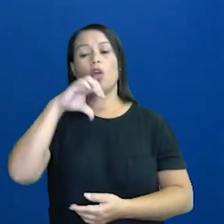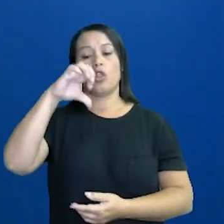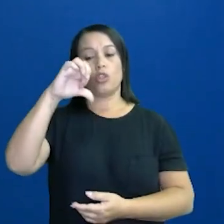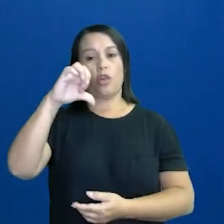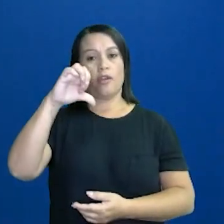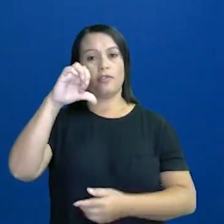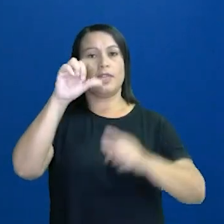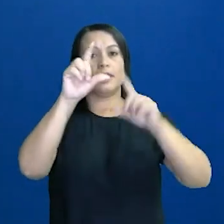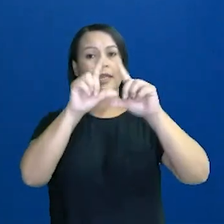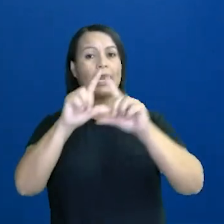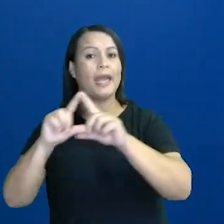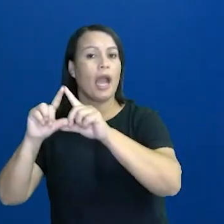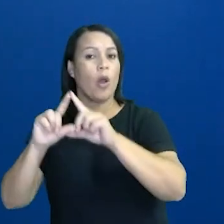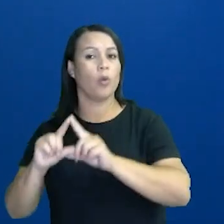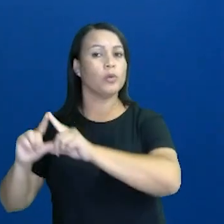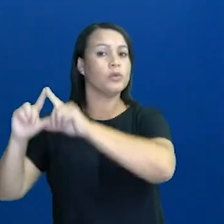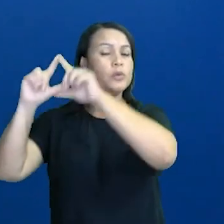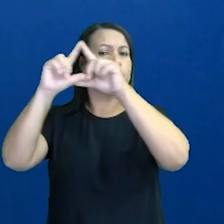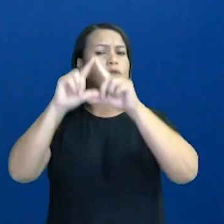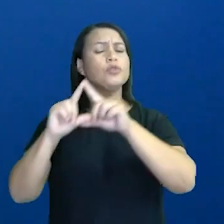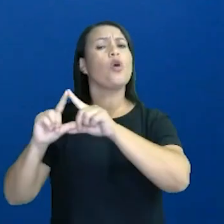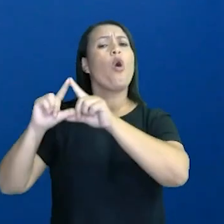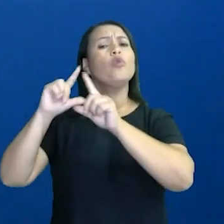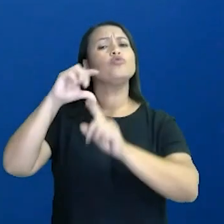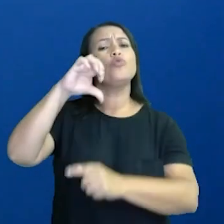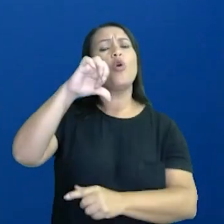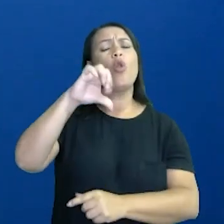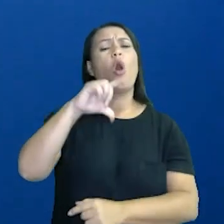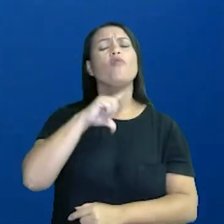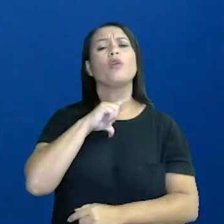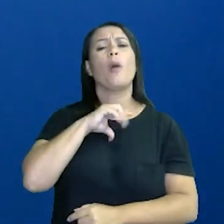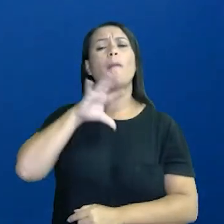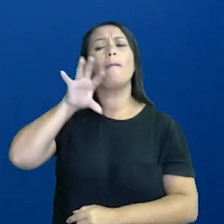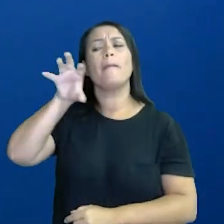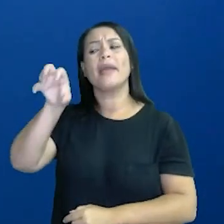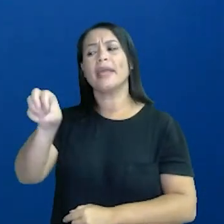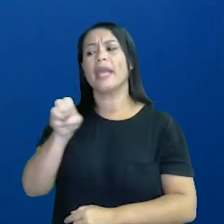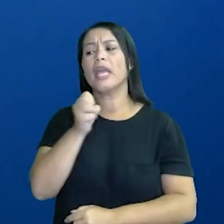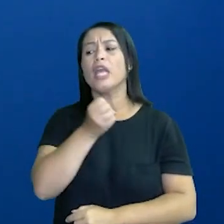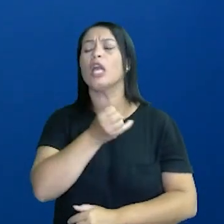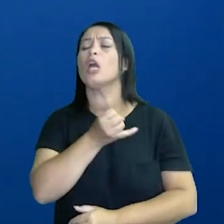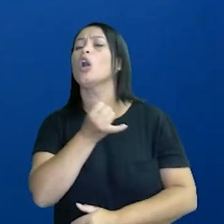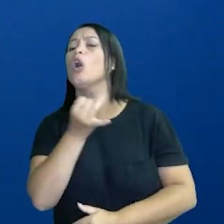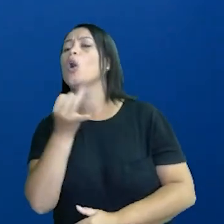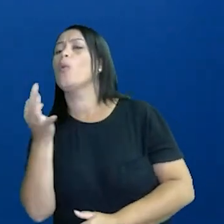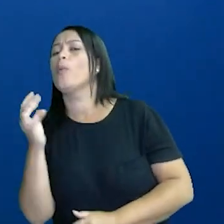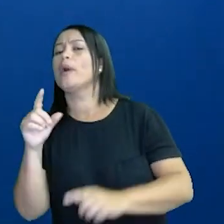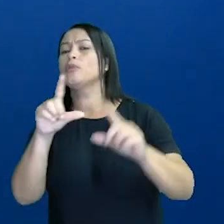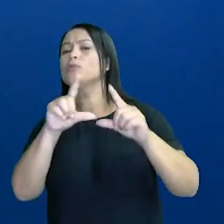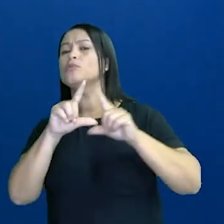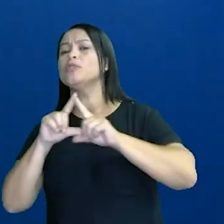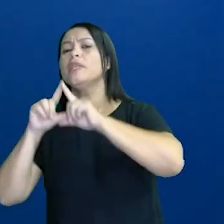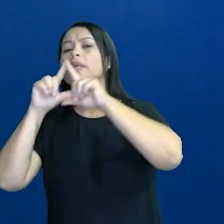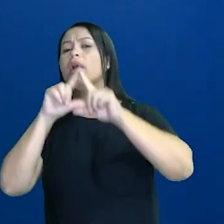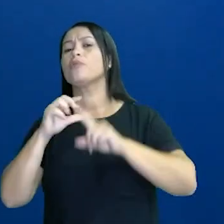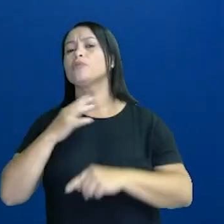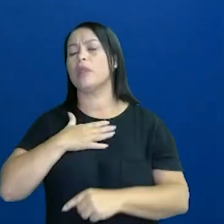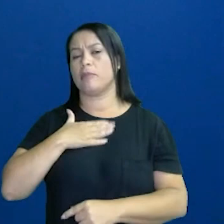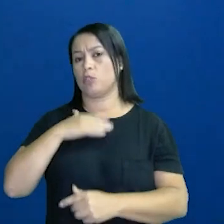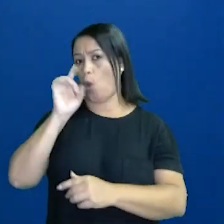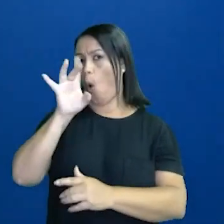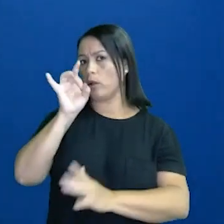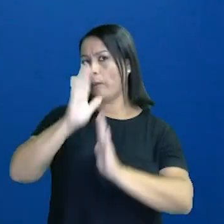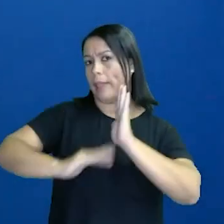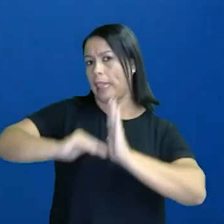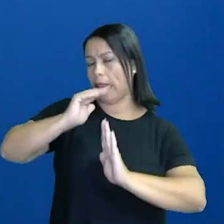9 triângulos, tá? Desses 9 triângulos, eu peguei quantos triângulos para mim? São os que estão